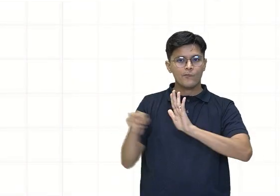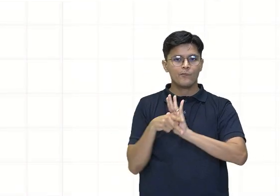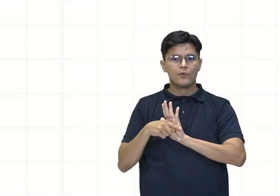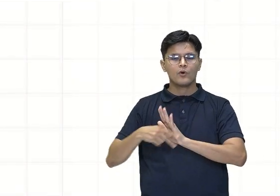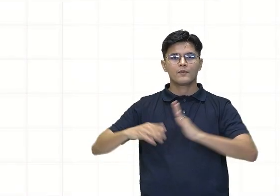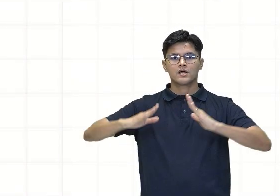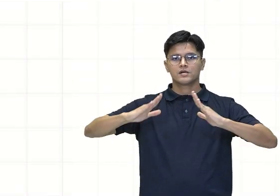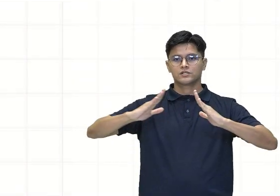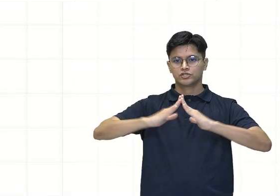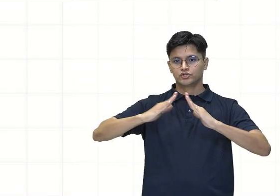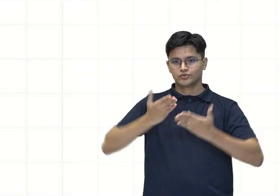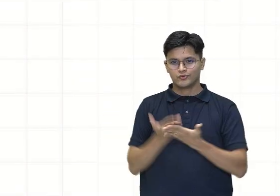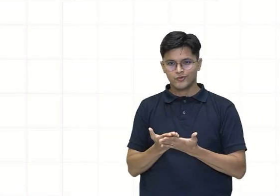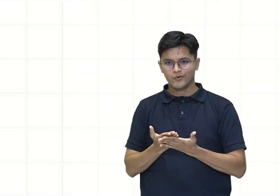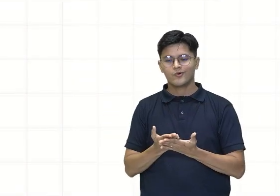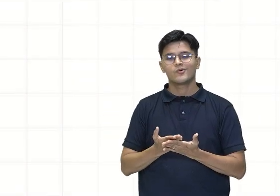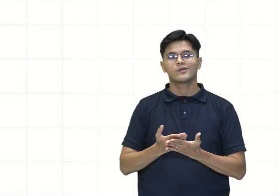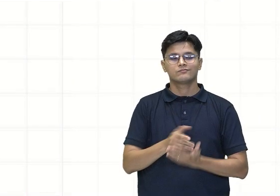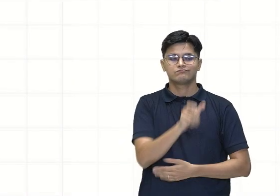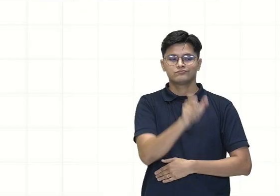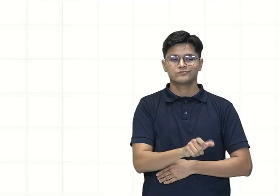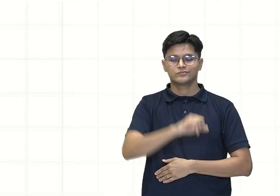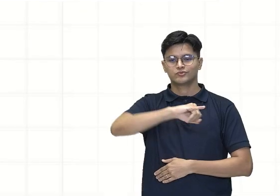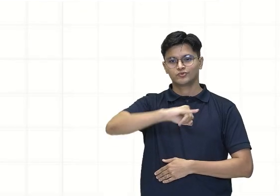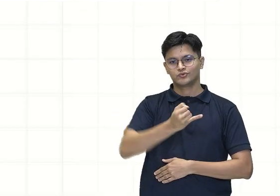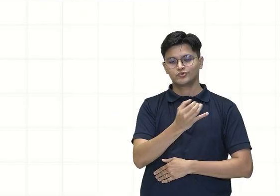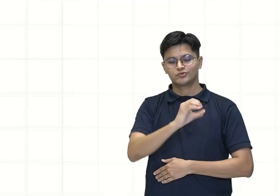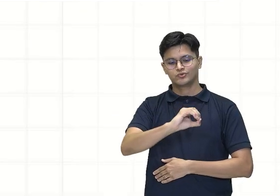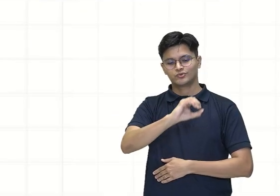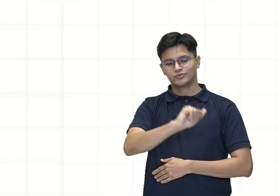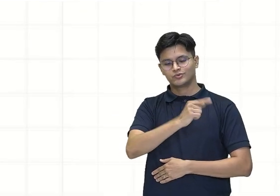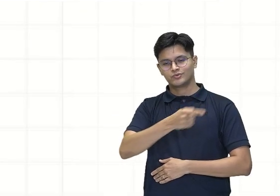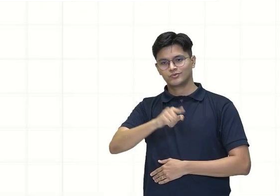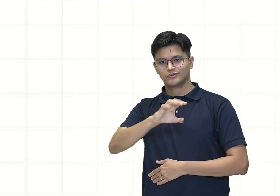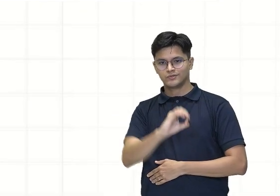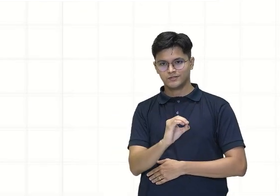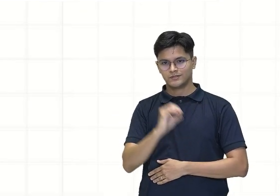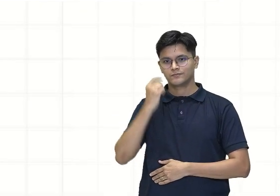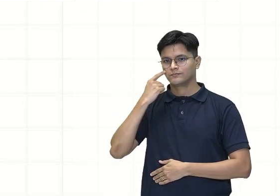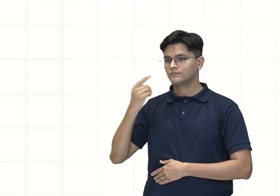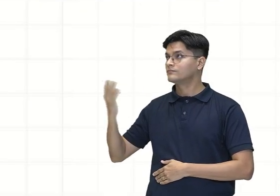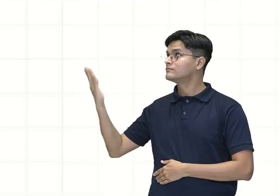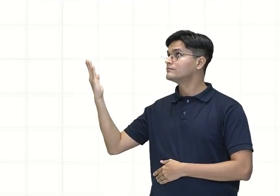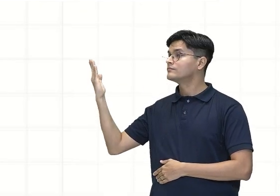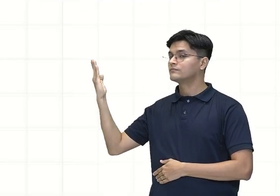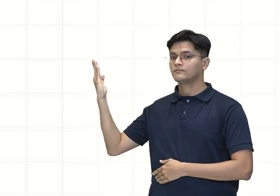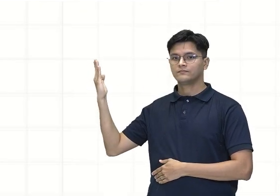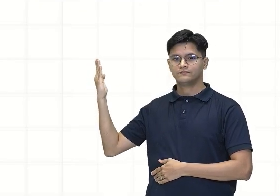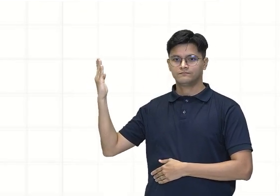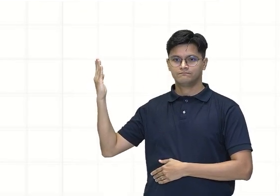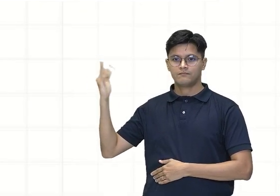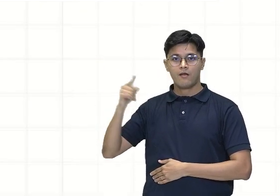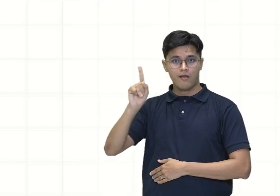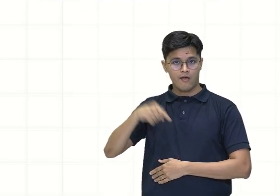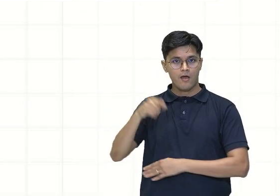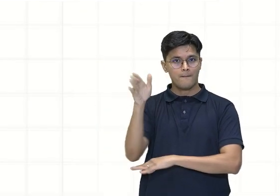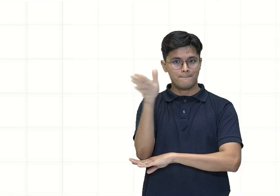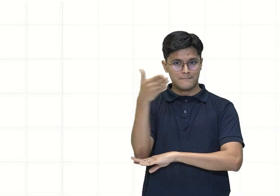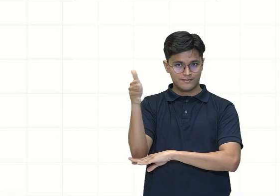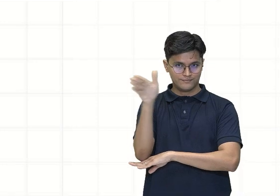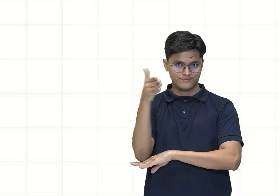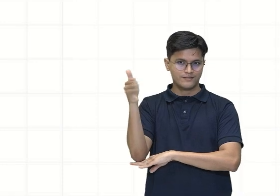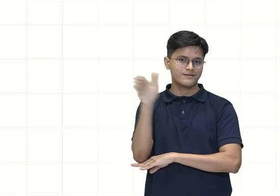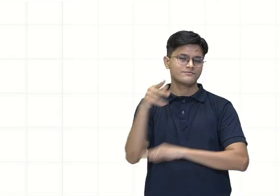Então, aí como a gente pode ver, né, ao lado é a bandeira da escola de João, tá